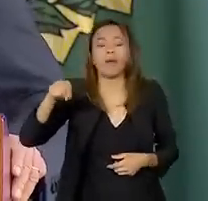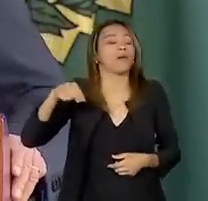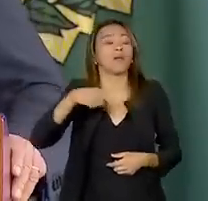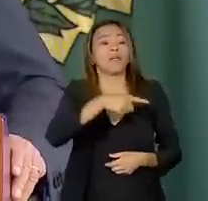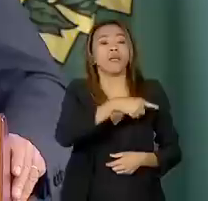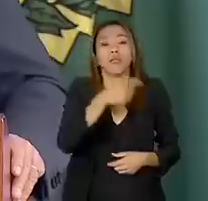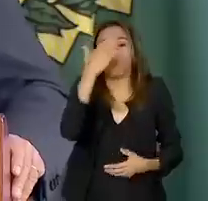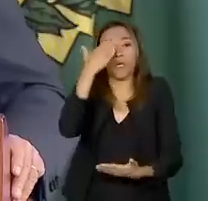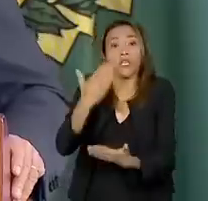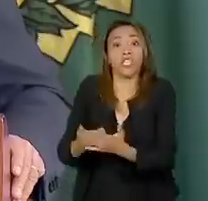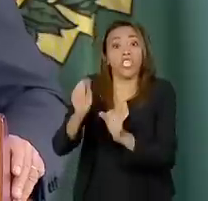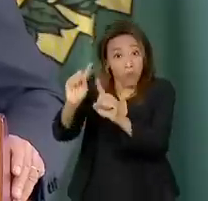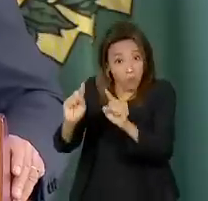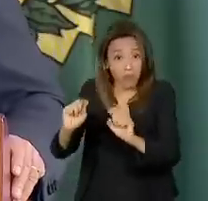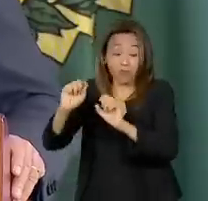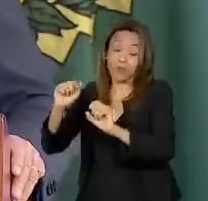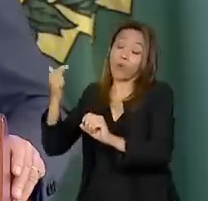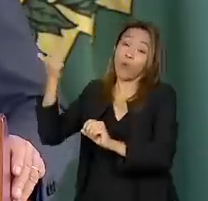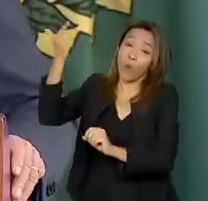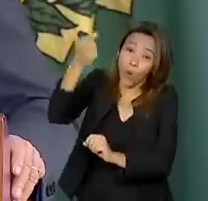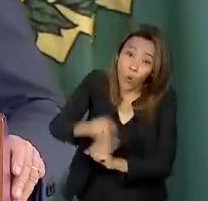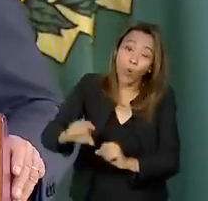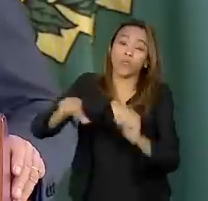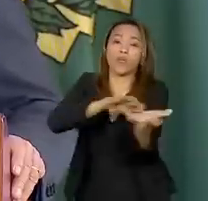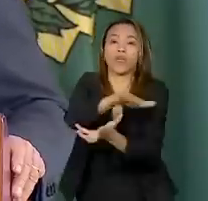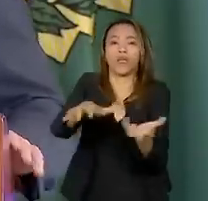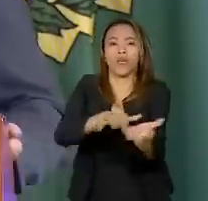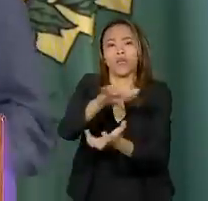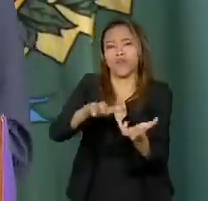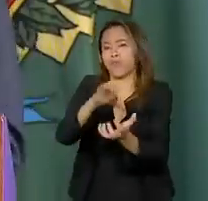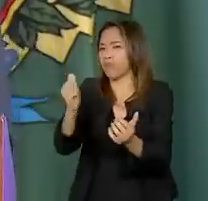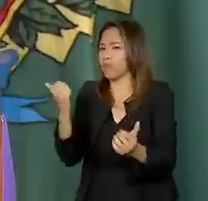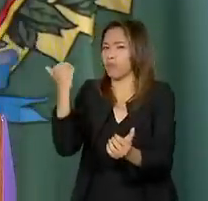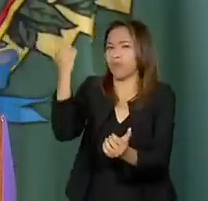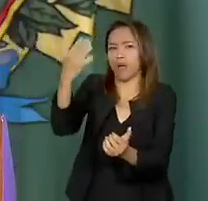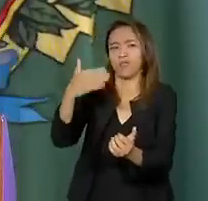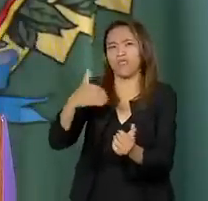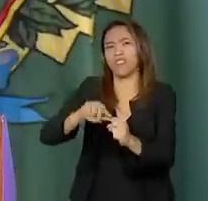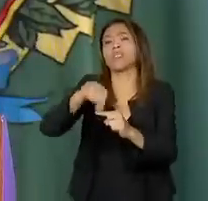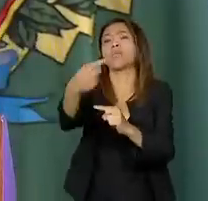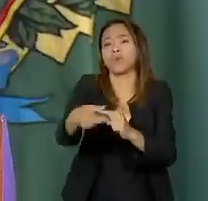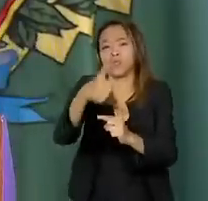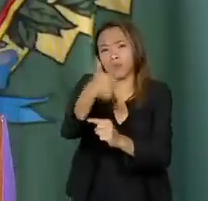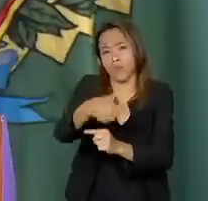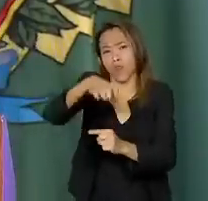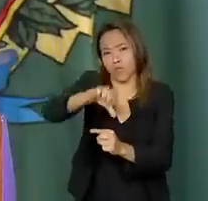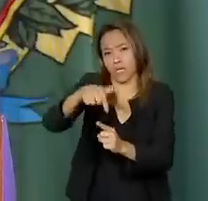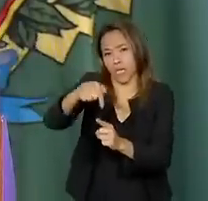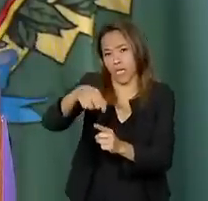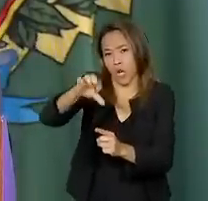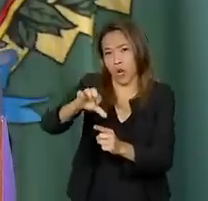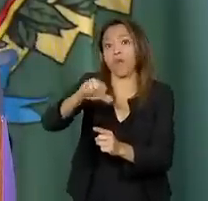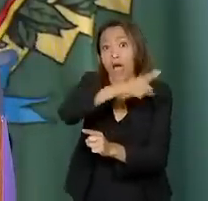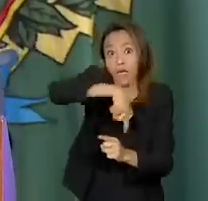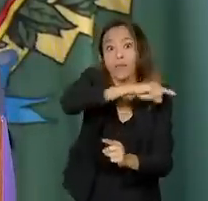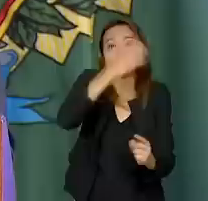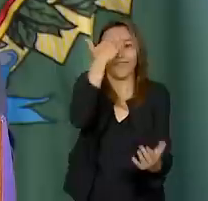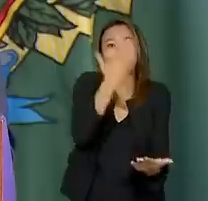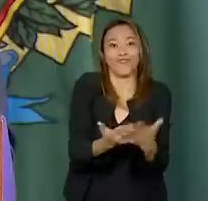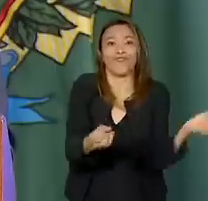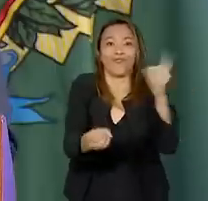mais famosa do que a que tínhamos feito em 1979. O que está acontecendo aqui hoje é exatamente